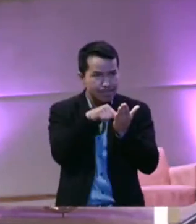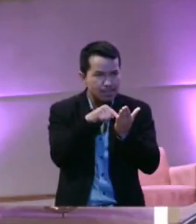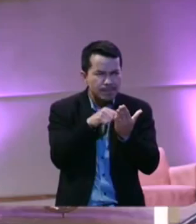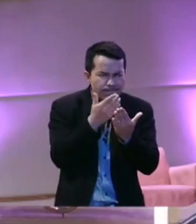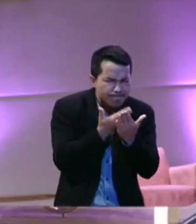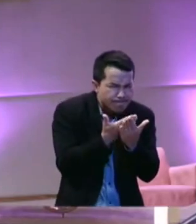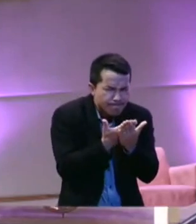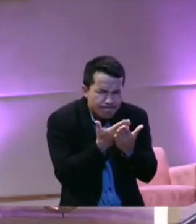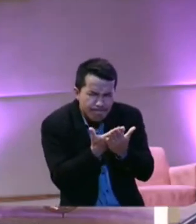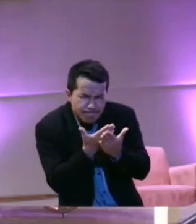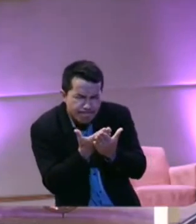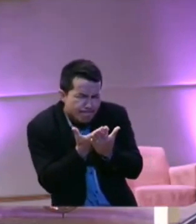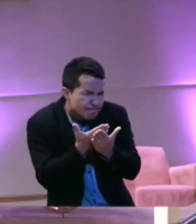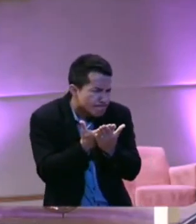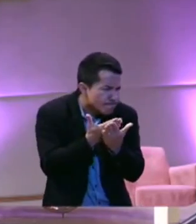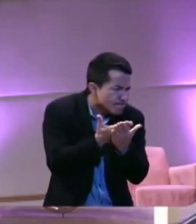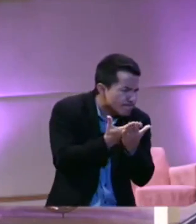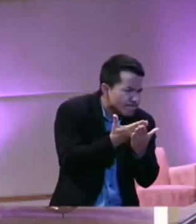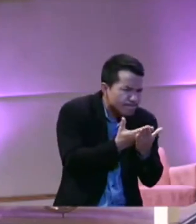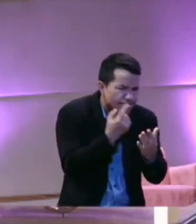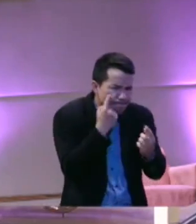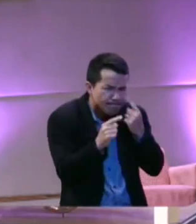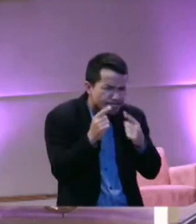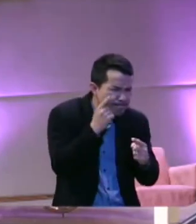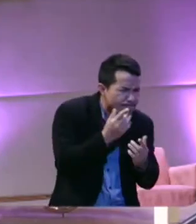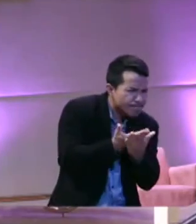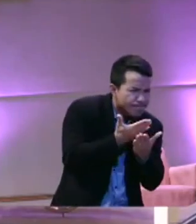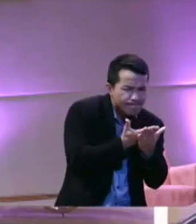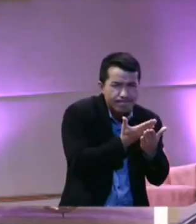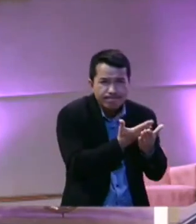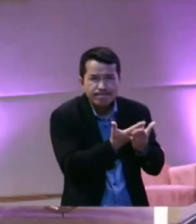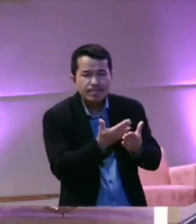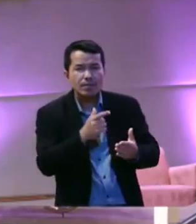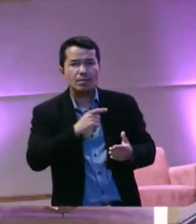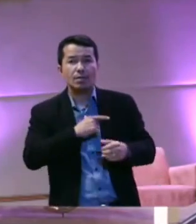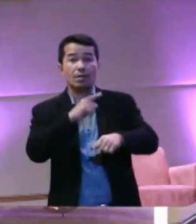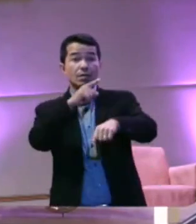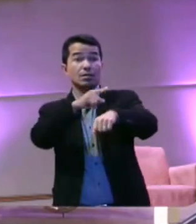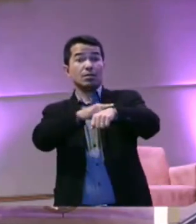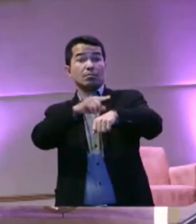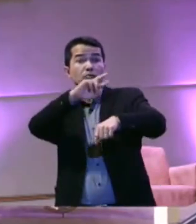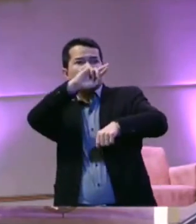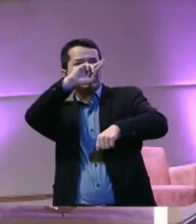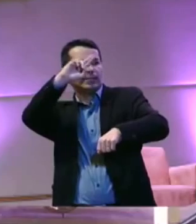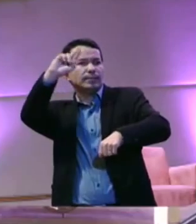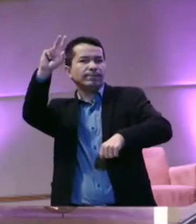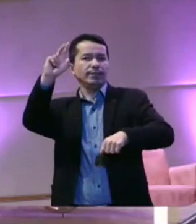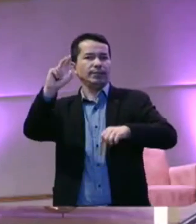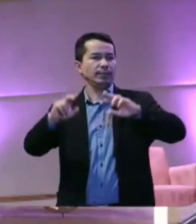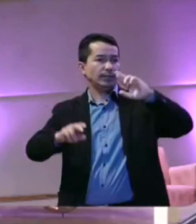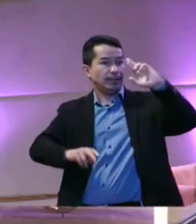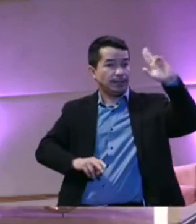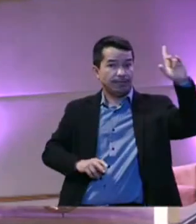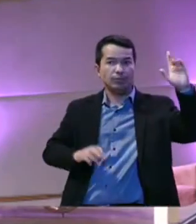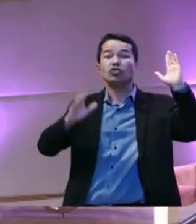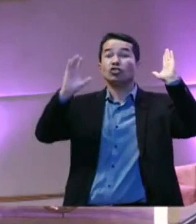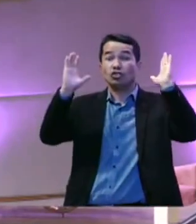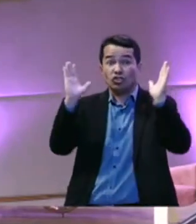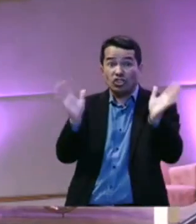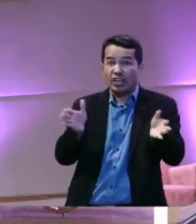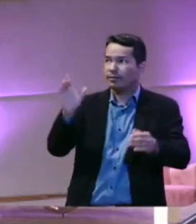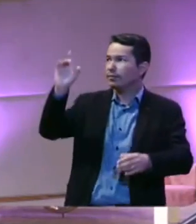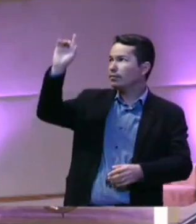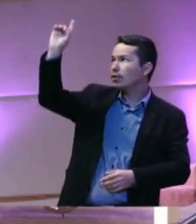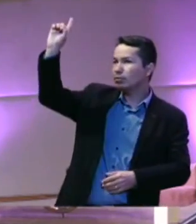do Senhor, nós encontramos vários momentos que essa manifestação de